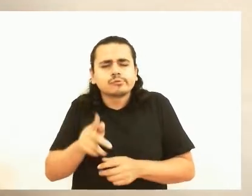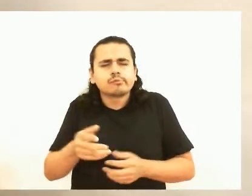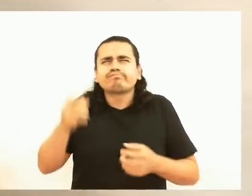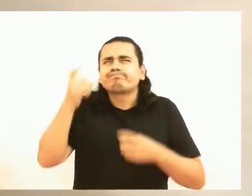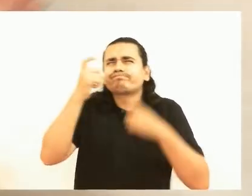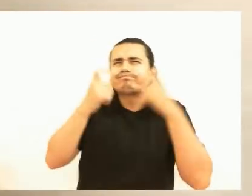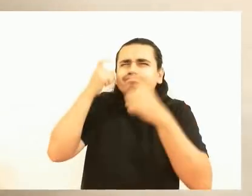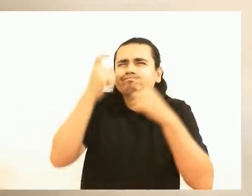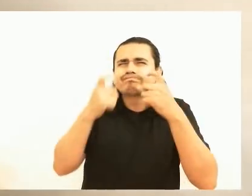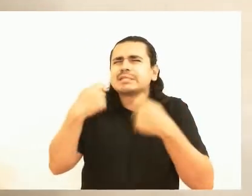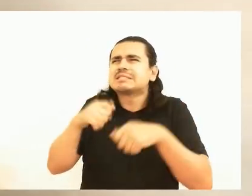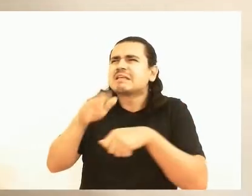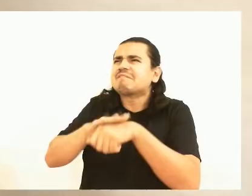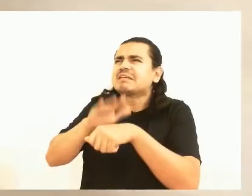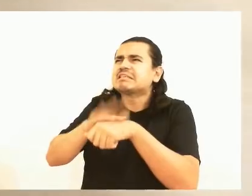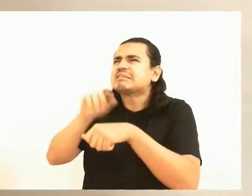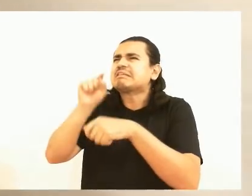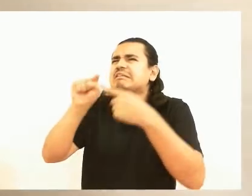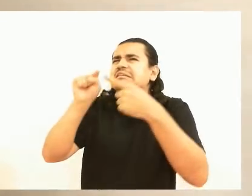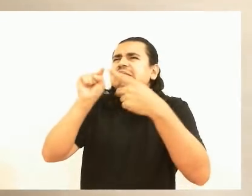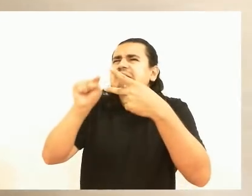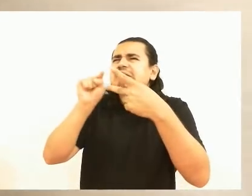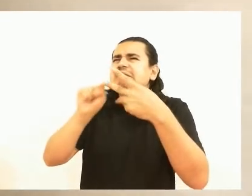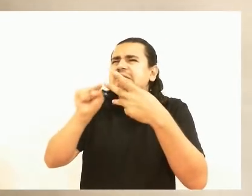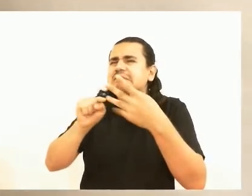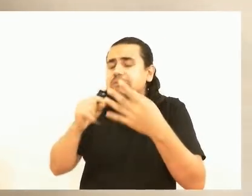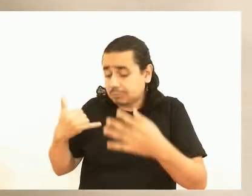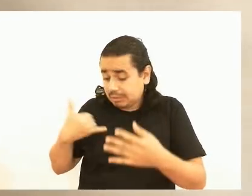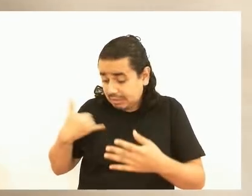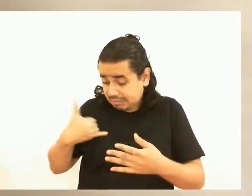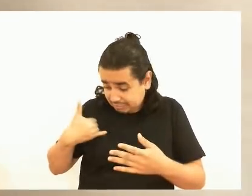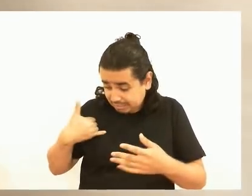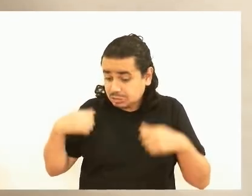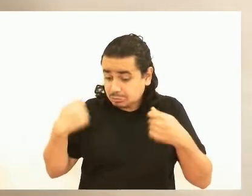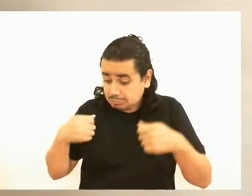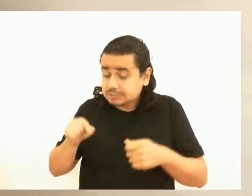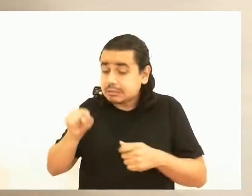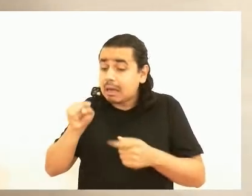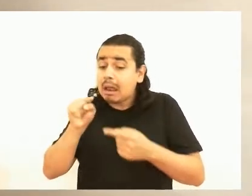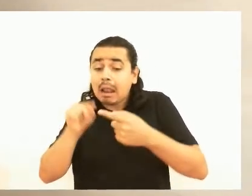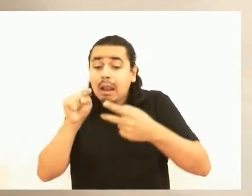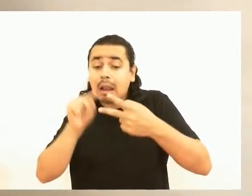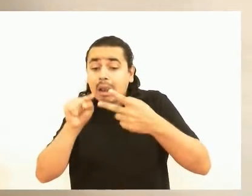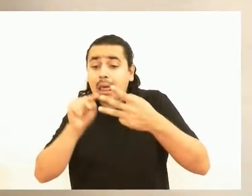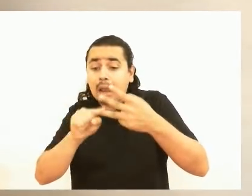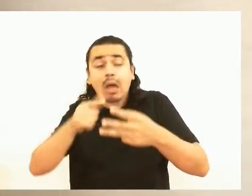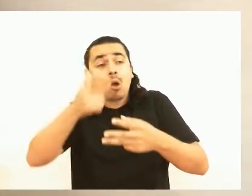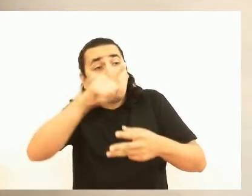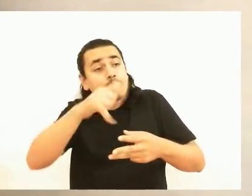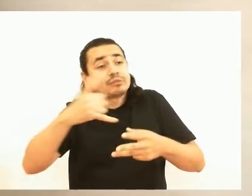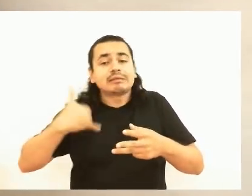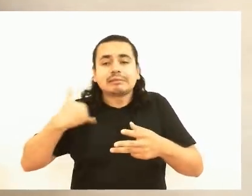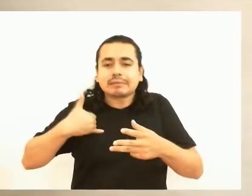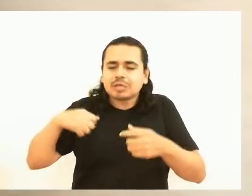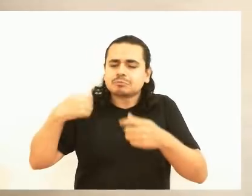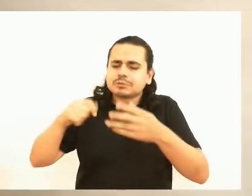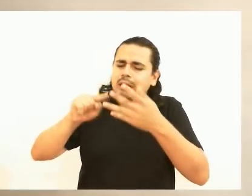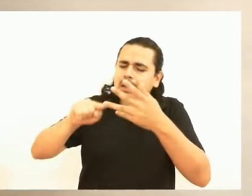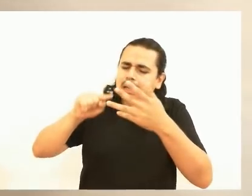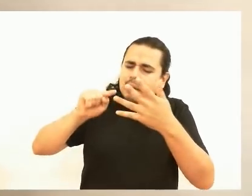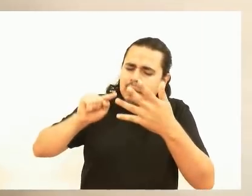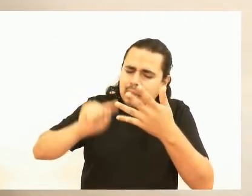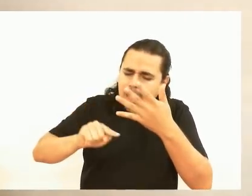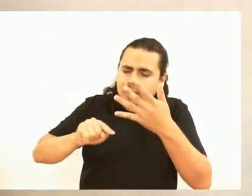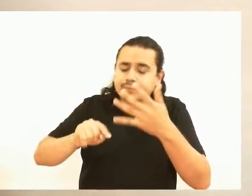fazer eu tenho que fazer isso e depois só em tal faixa etária tem que ser assim na outra faixa etária tem que ser assim